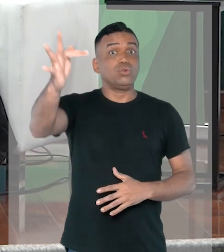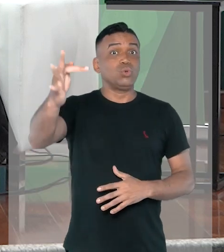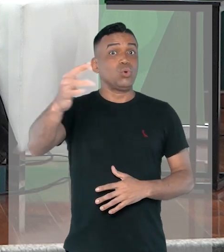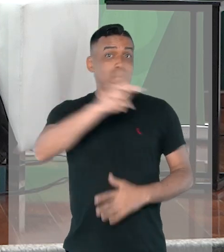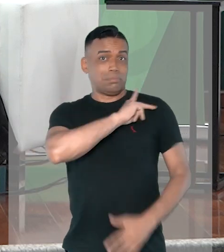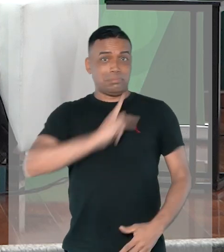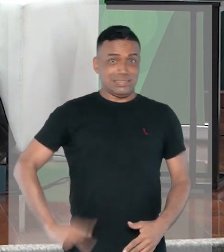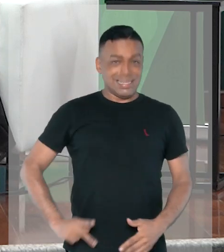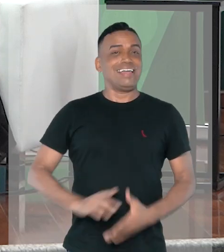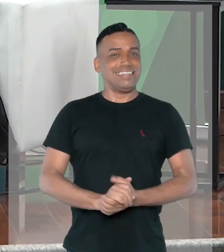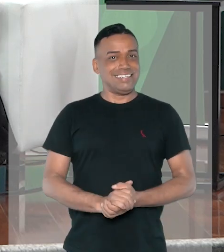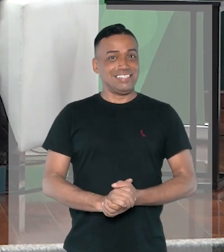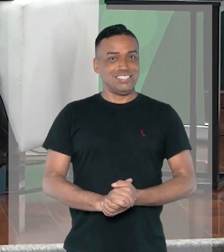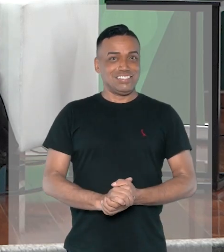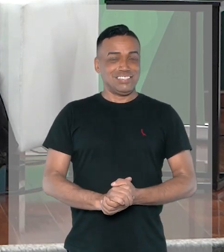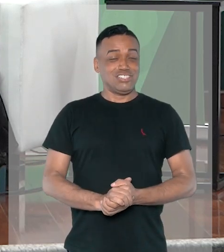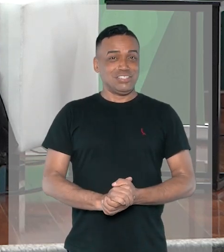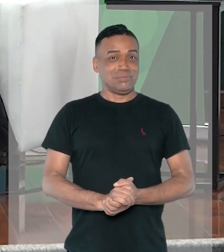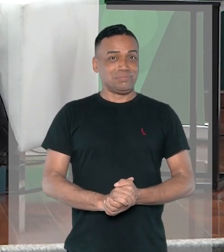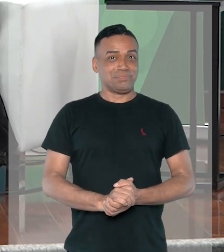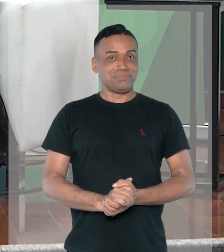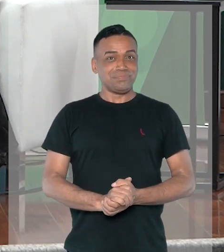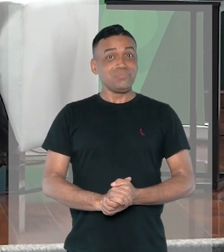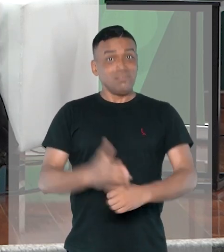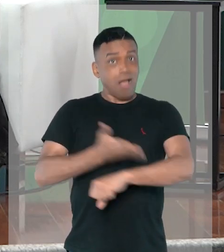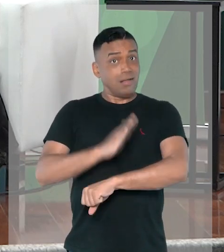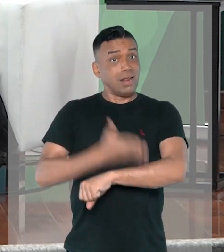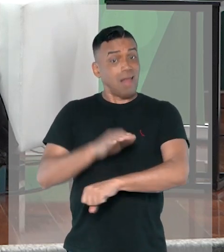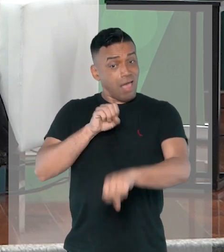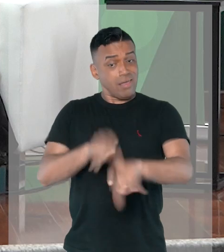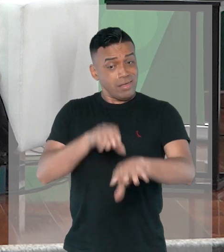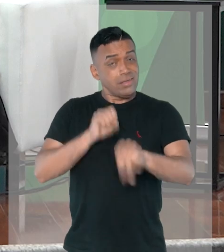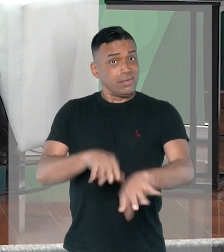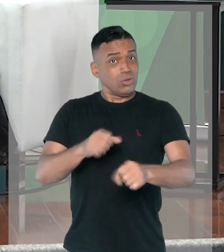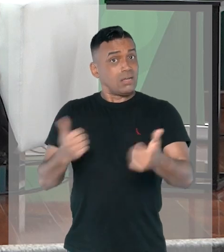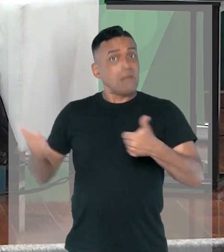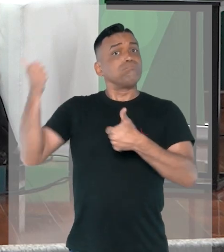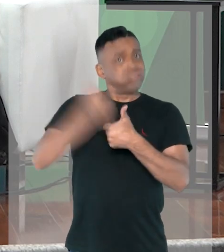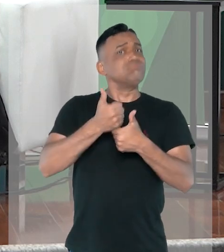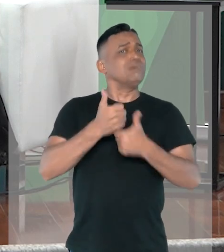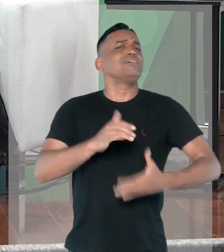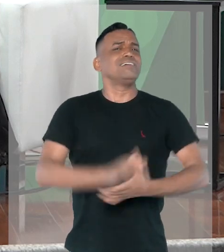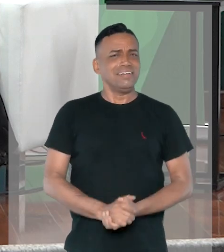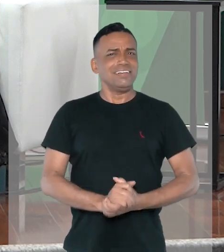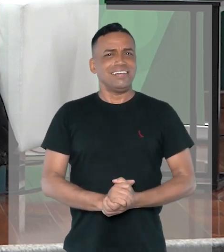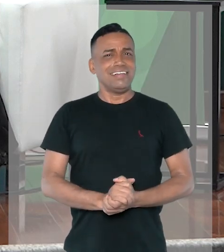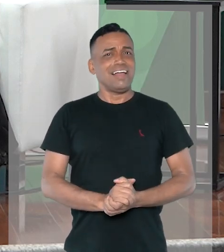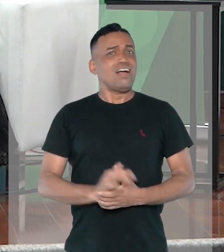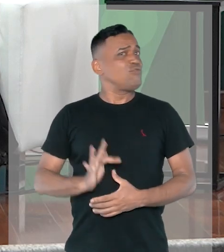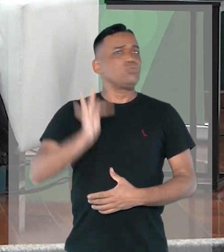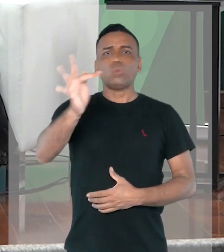presidente aqui. O futuro presidente, olha lá. Ele já vai ser treinado, educado para assumir seu posto aqui, daqui a